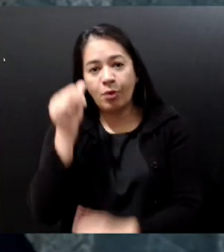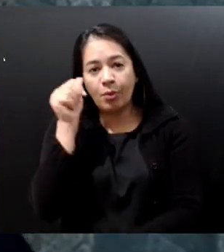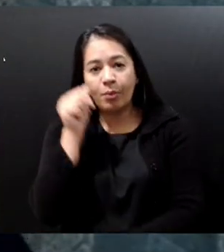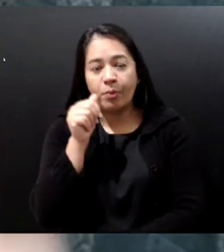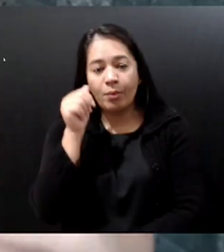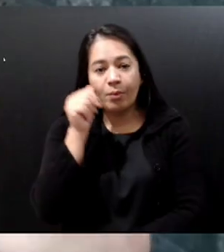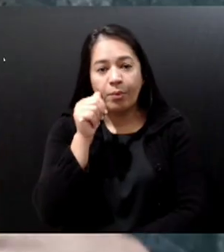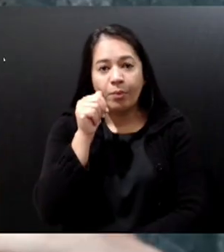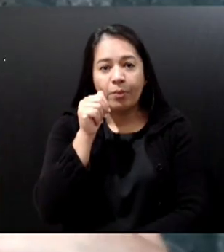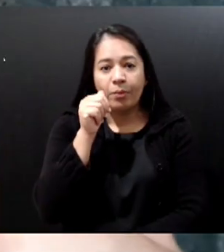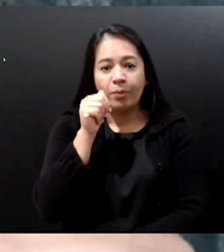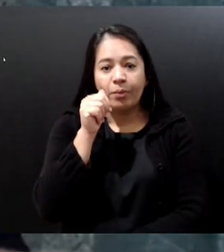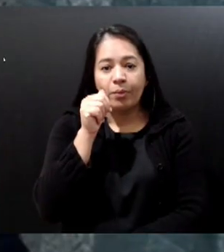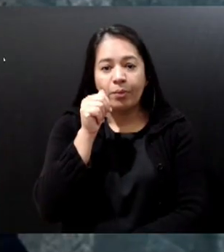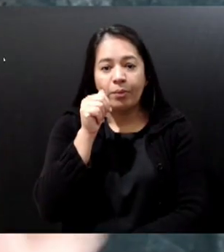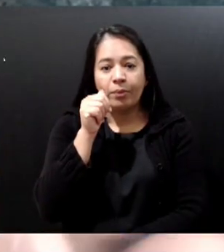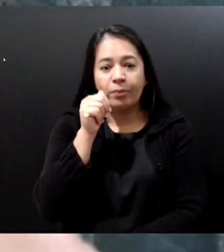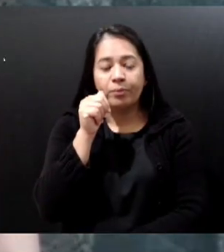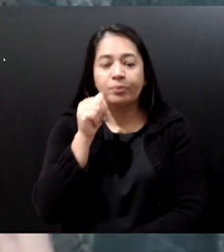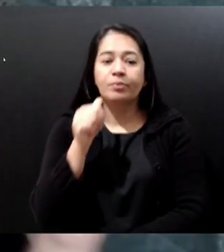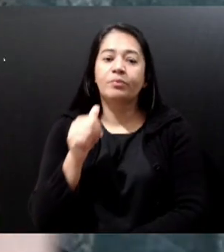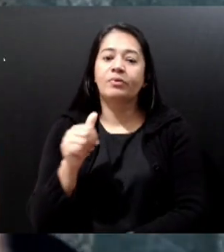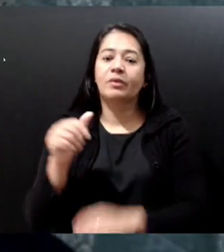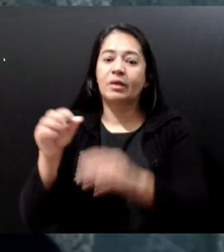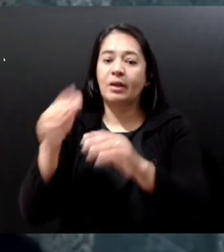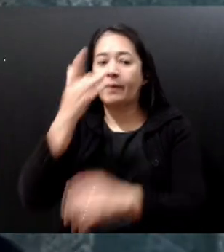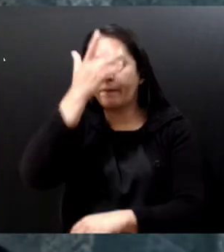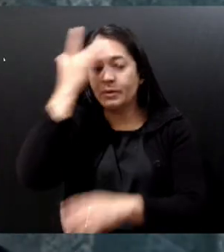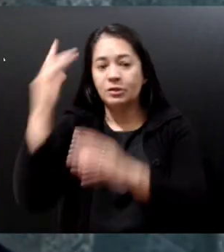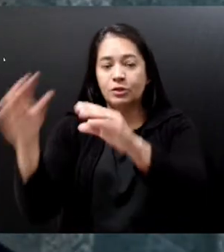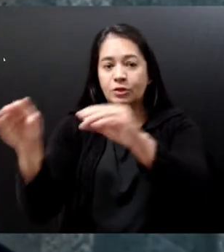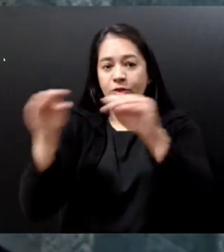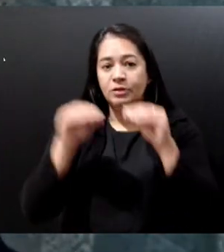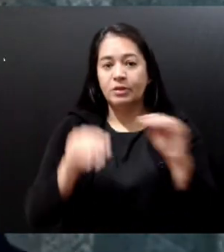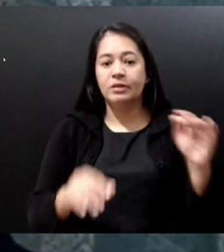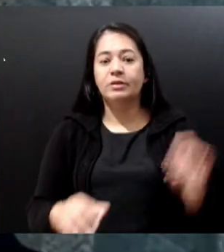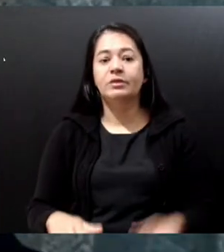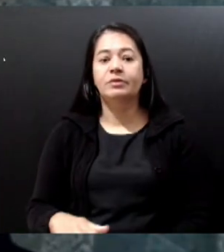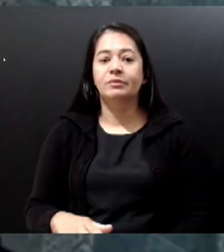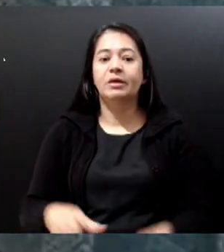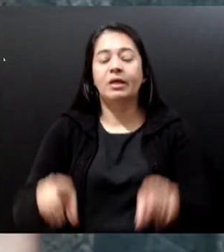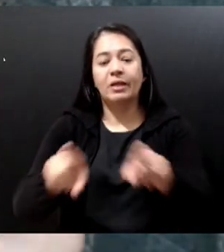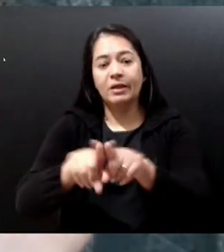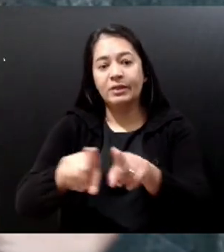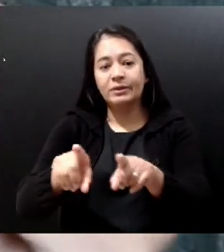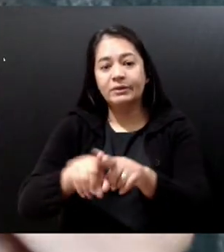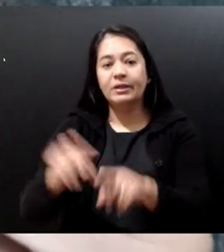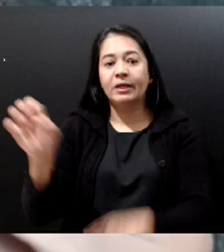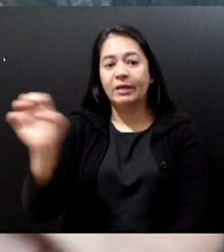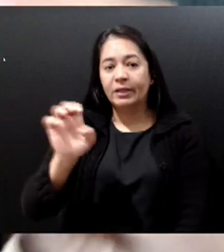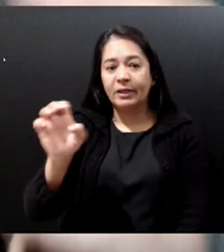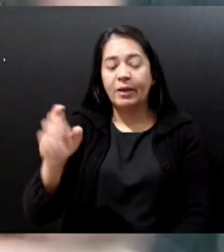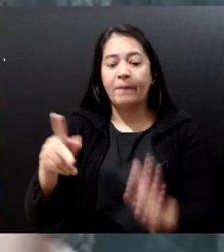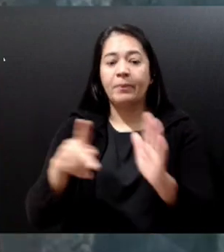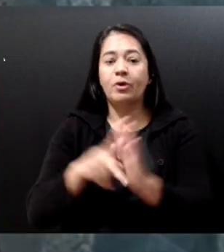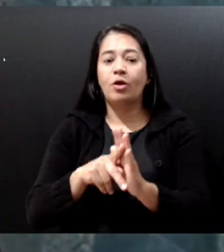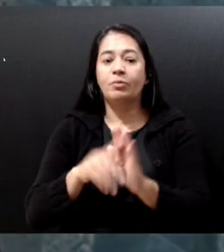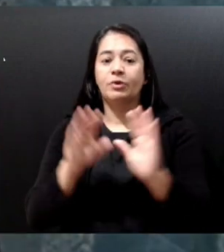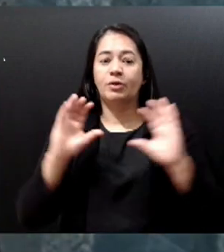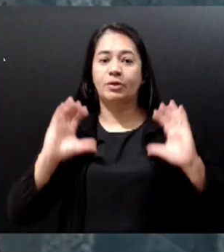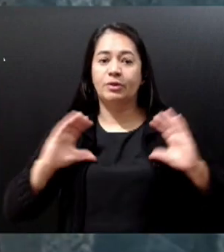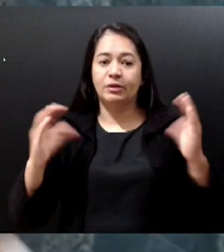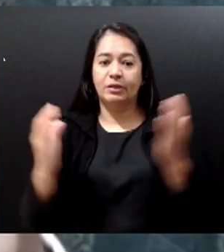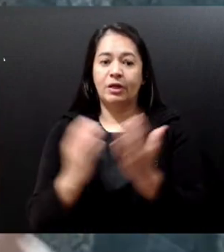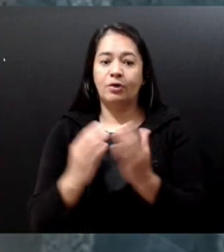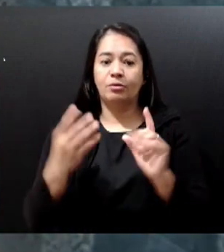imigrantes e pessoas gays da comunidade LGBT, que eram, de certa forma,